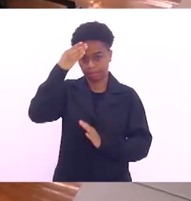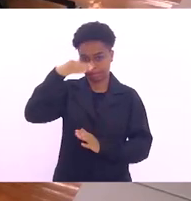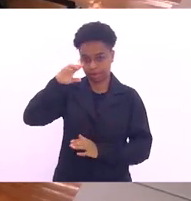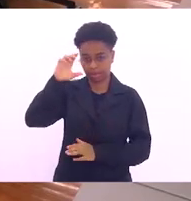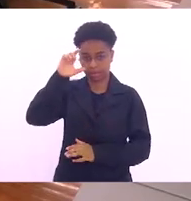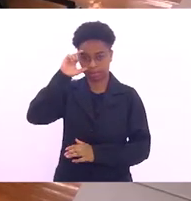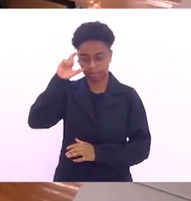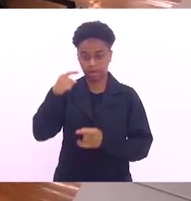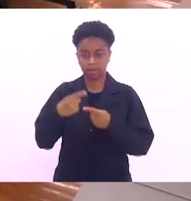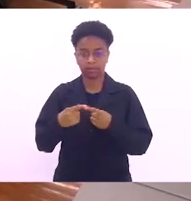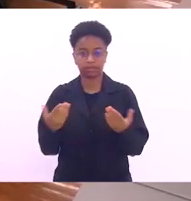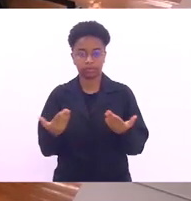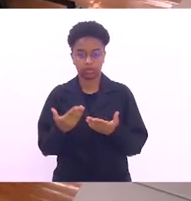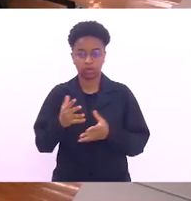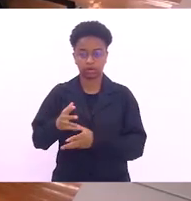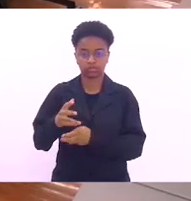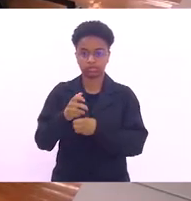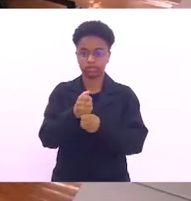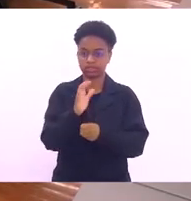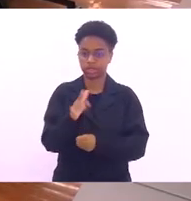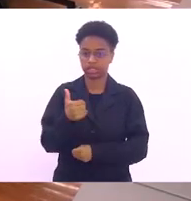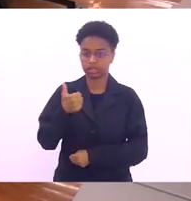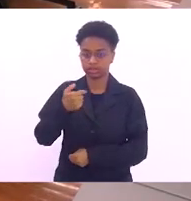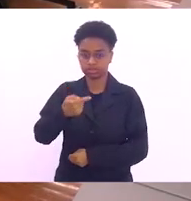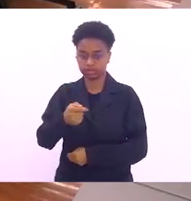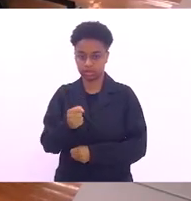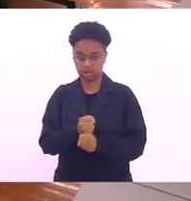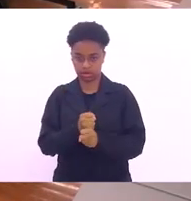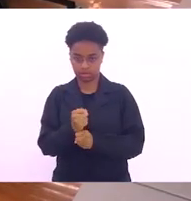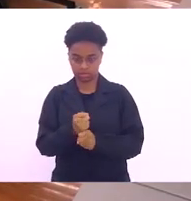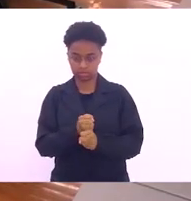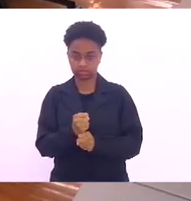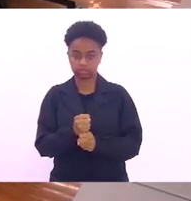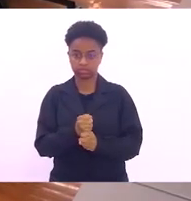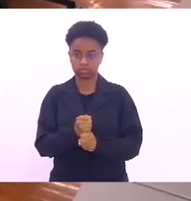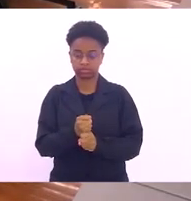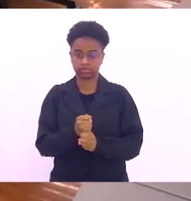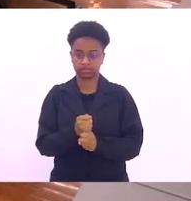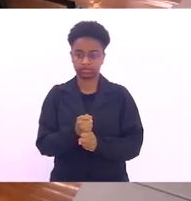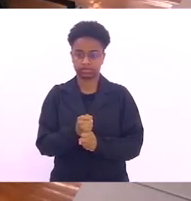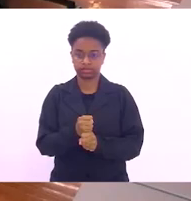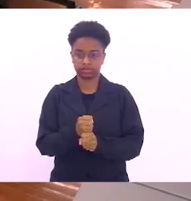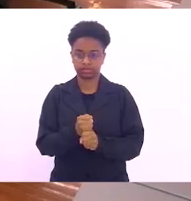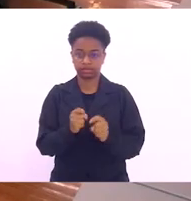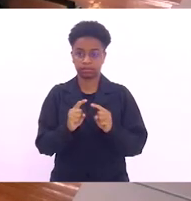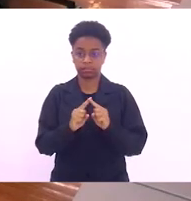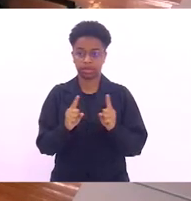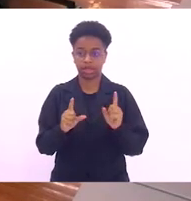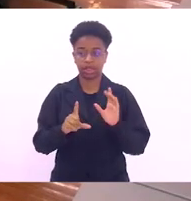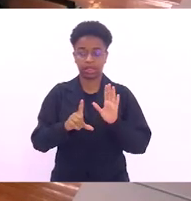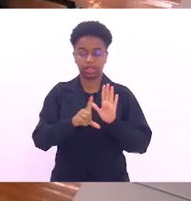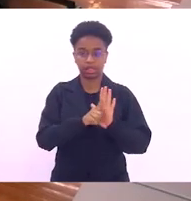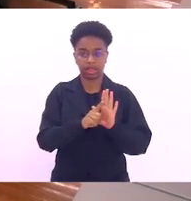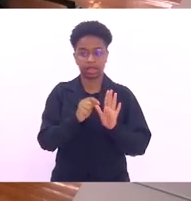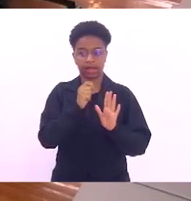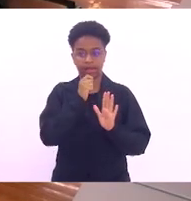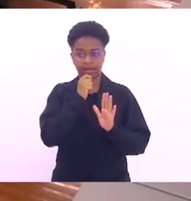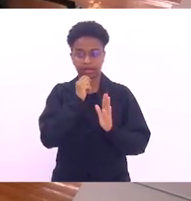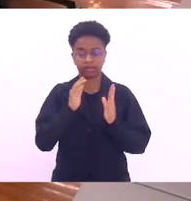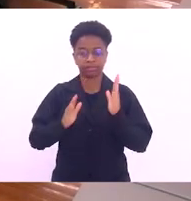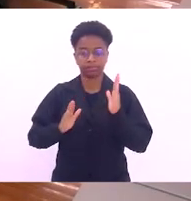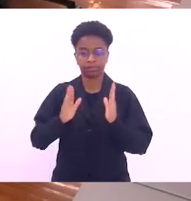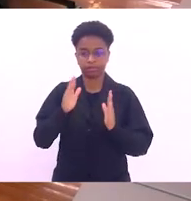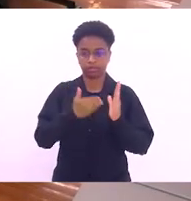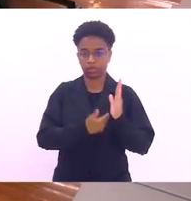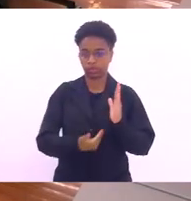este ano completa 17 anos ainda Leia essa né no governo do